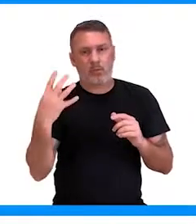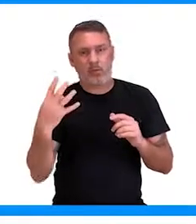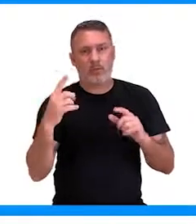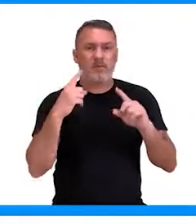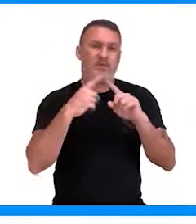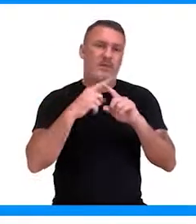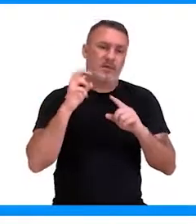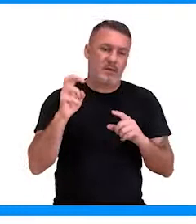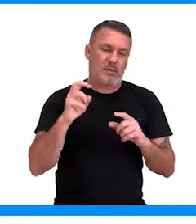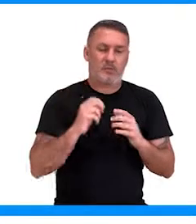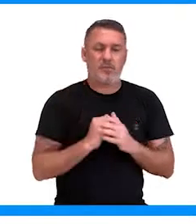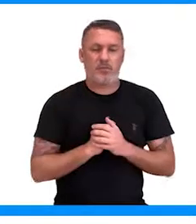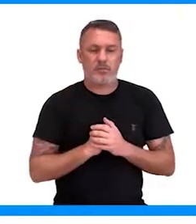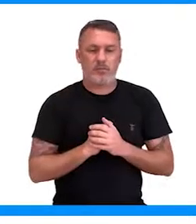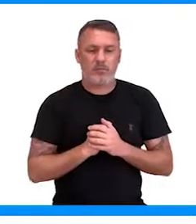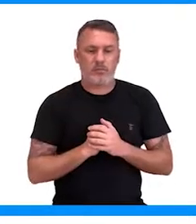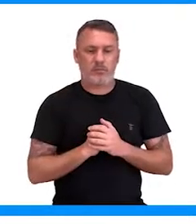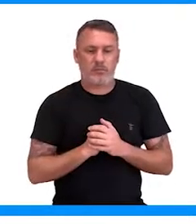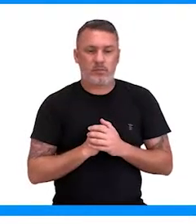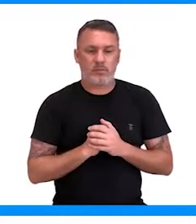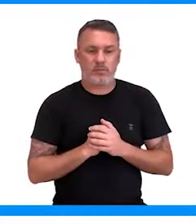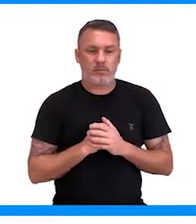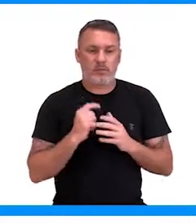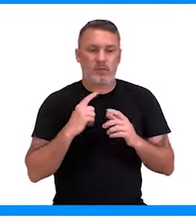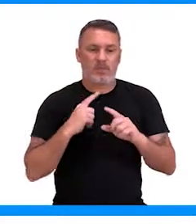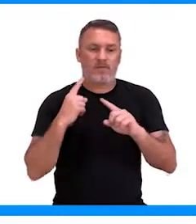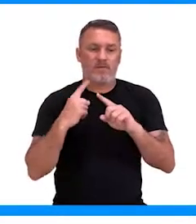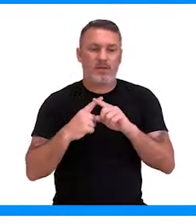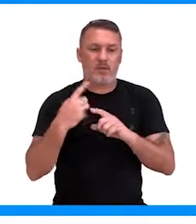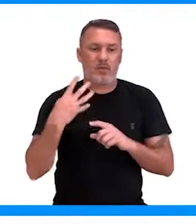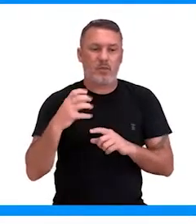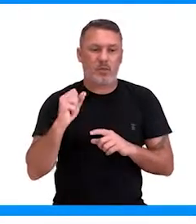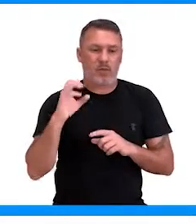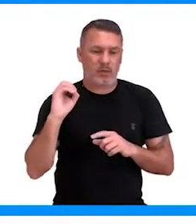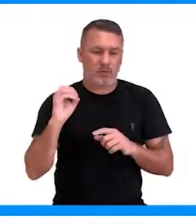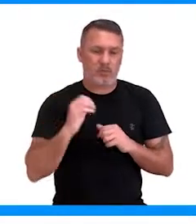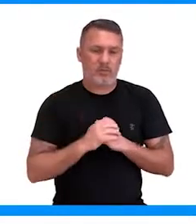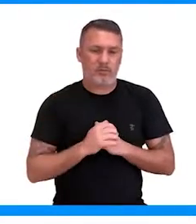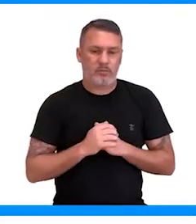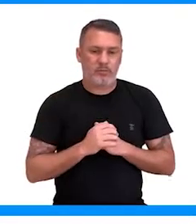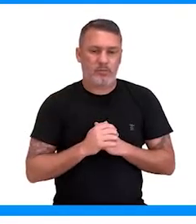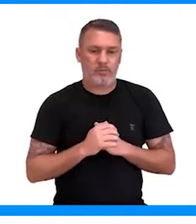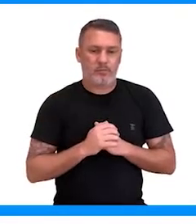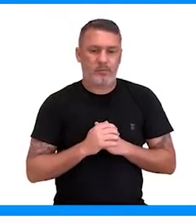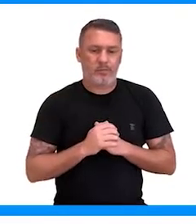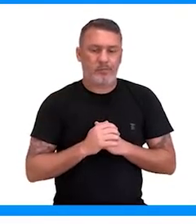menos 4 vezes 5 vezes 480.